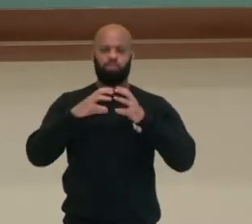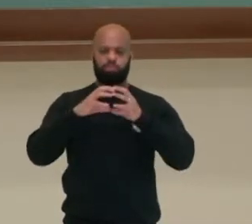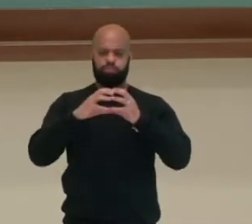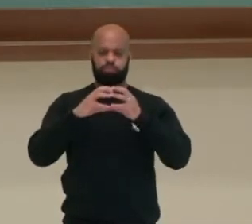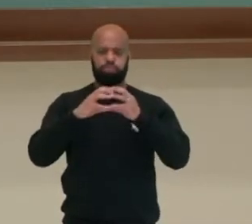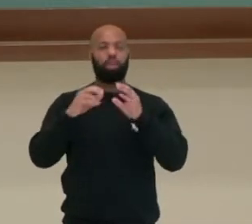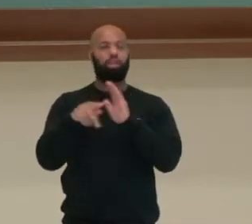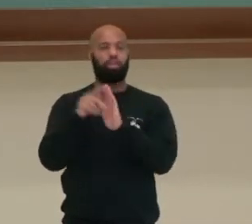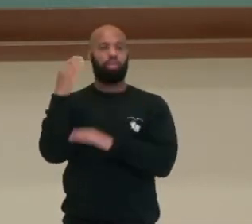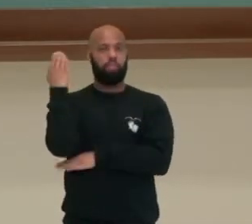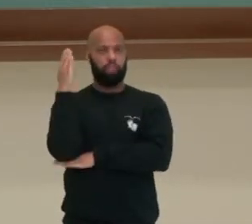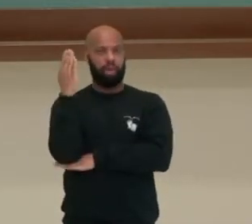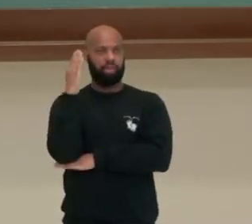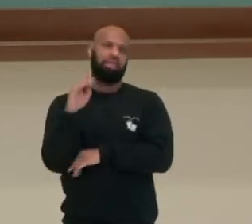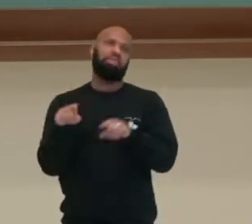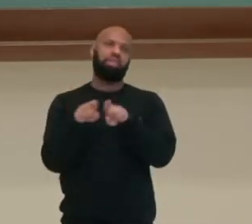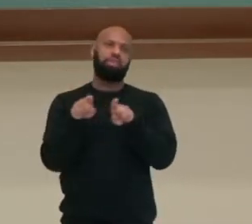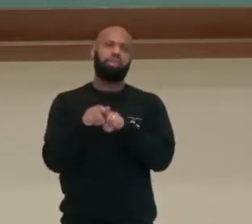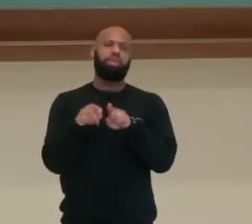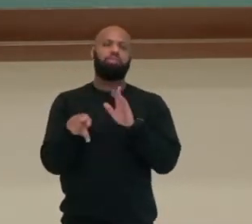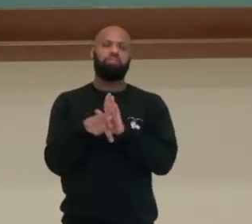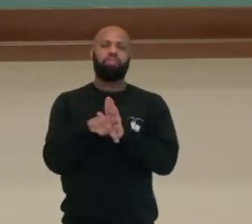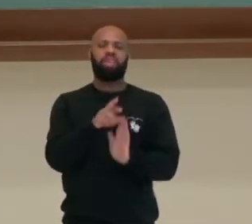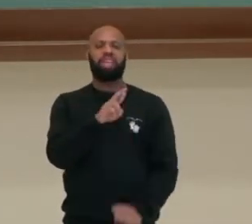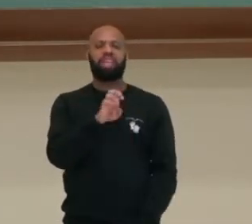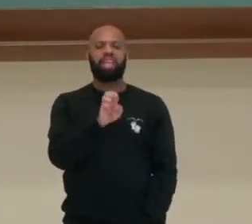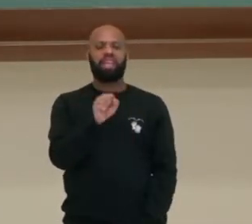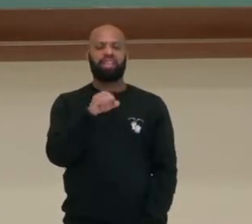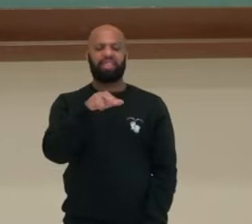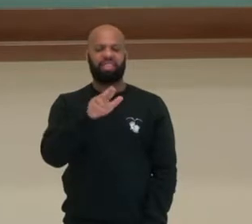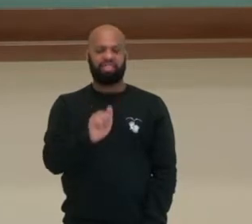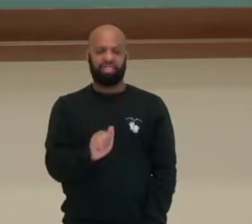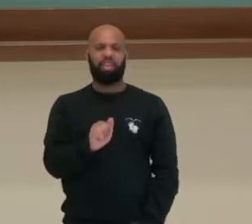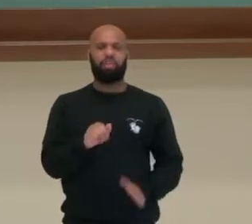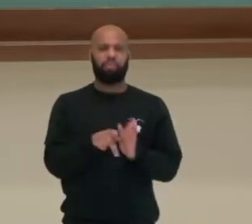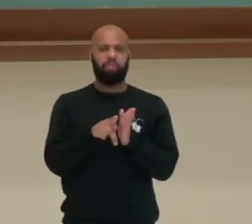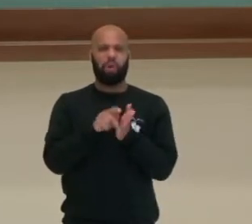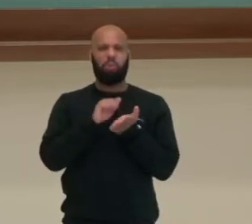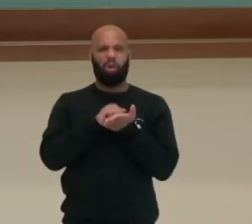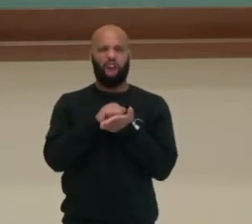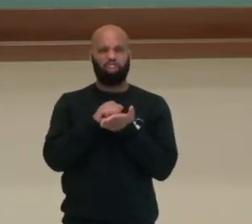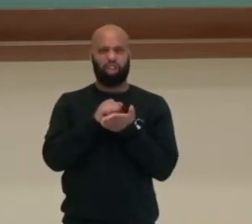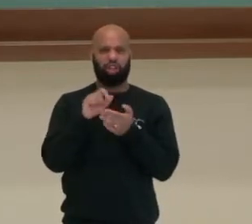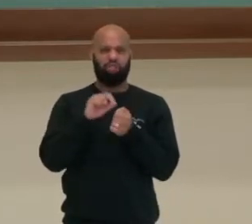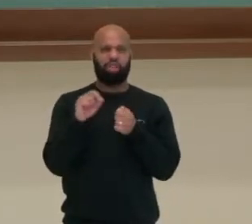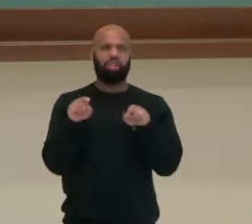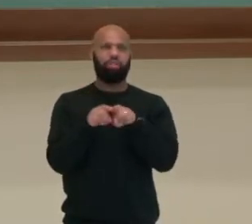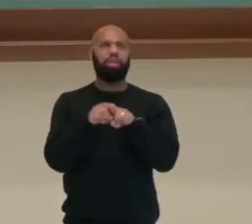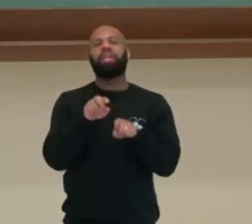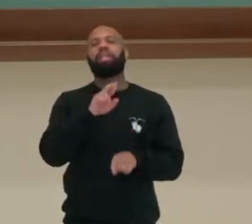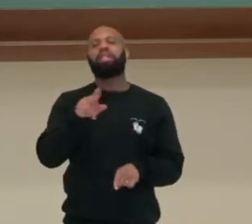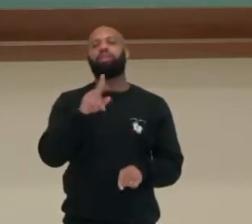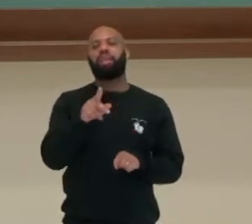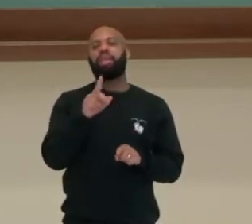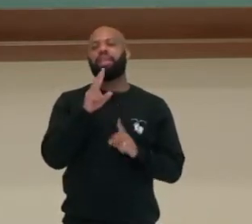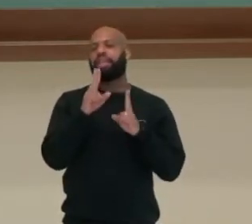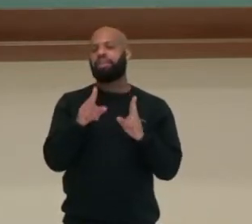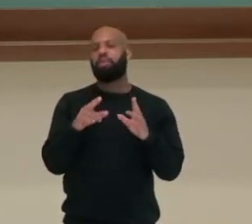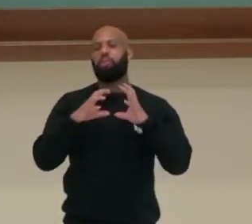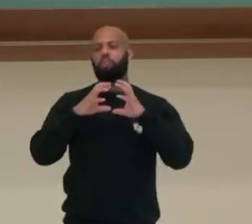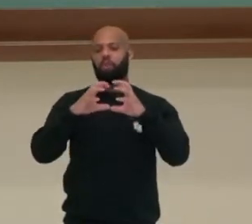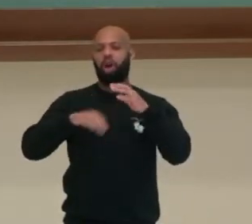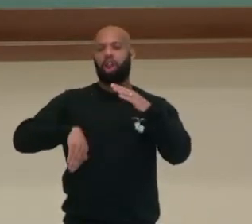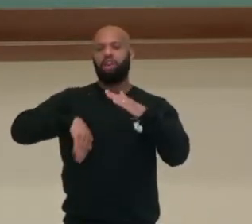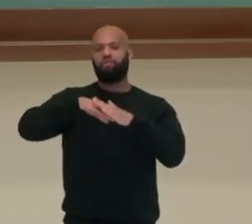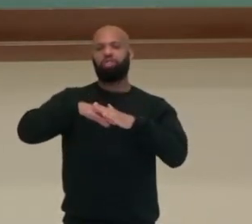de madeira ou de resina sintética, resina de borracha. Então, não é como uma bola de futebol, essa bola